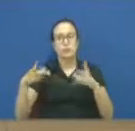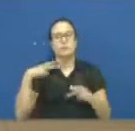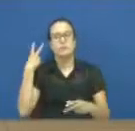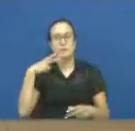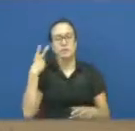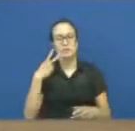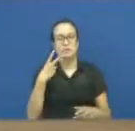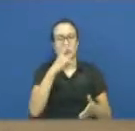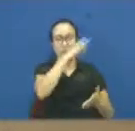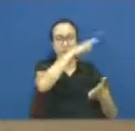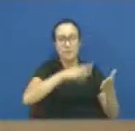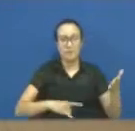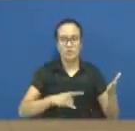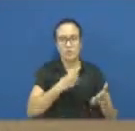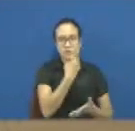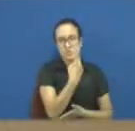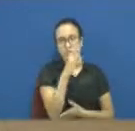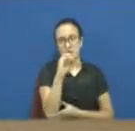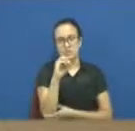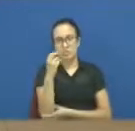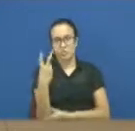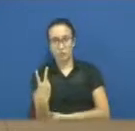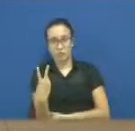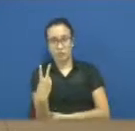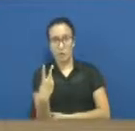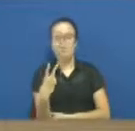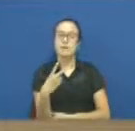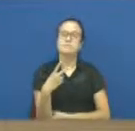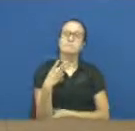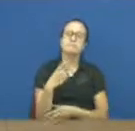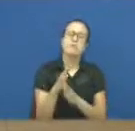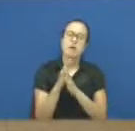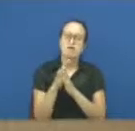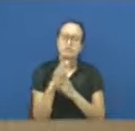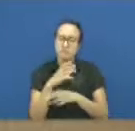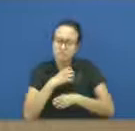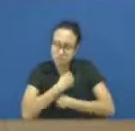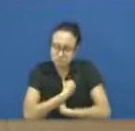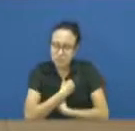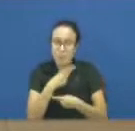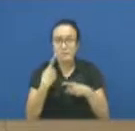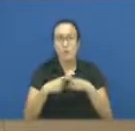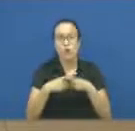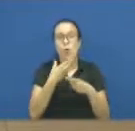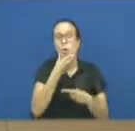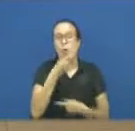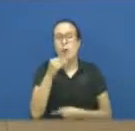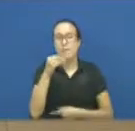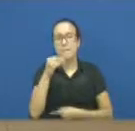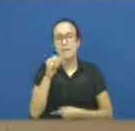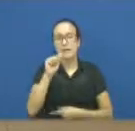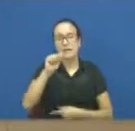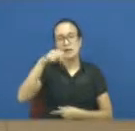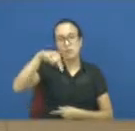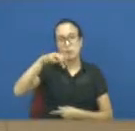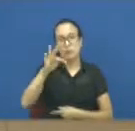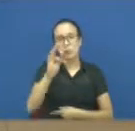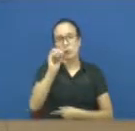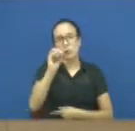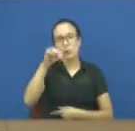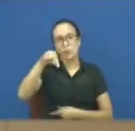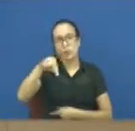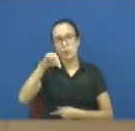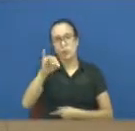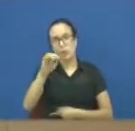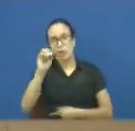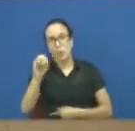de número 102, pelo falecimento do senhor Antônio Cícero Kersh. em 15 de outubro de 2014. A moção de autoria